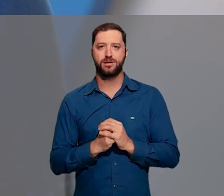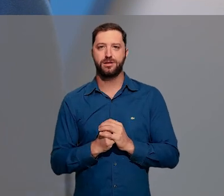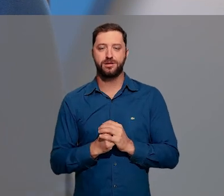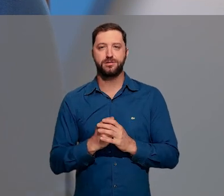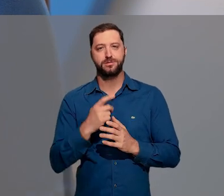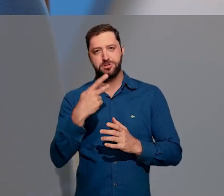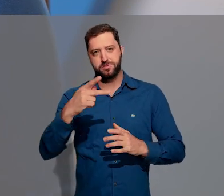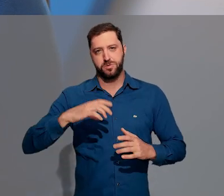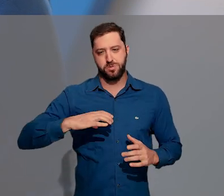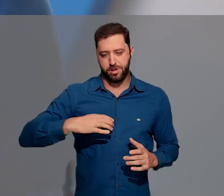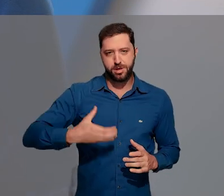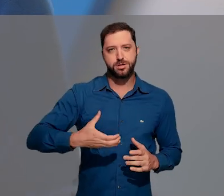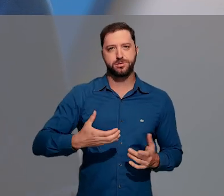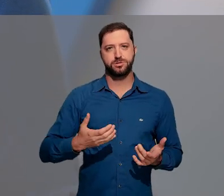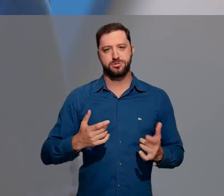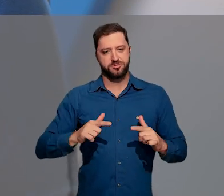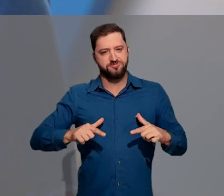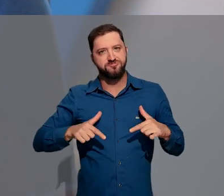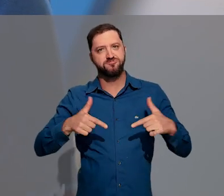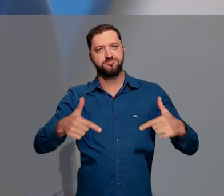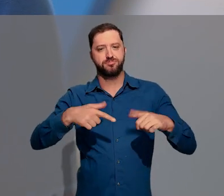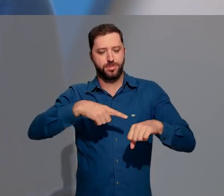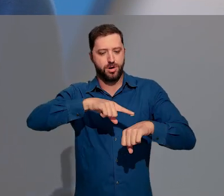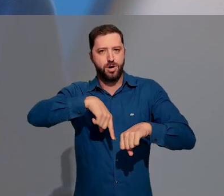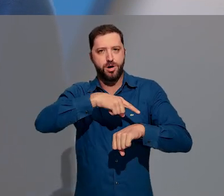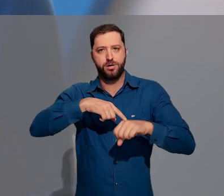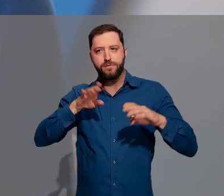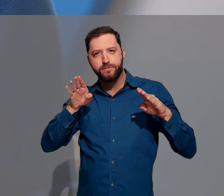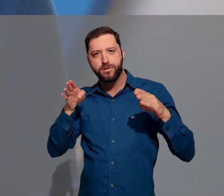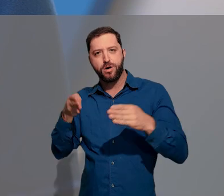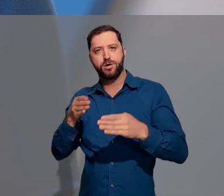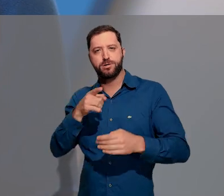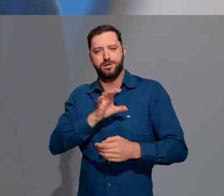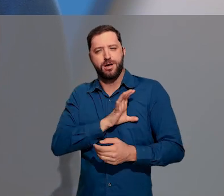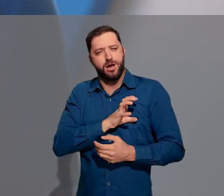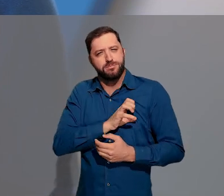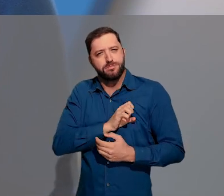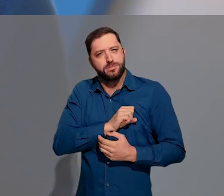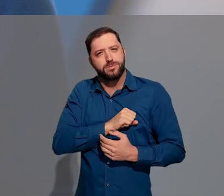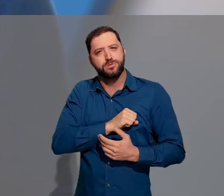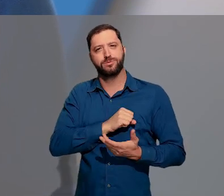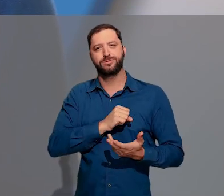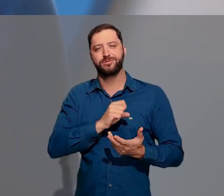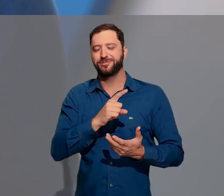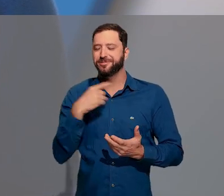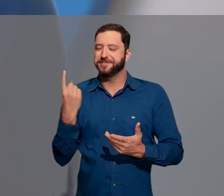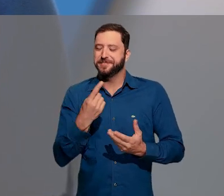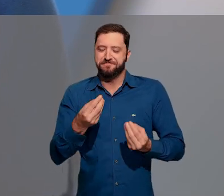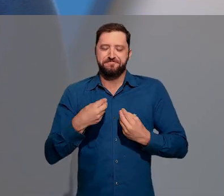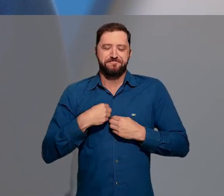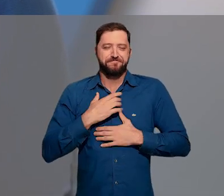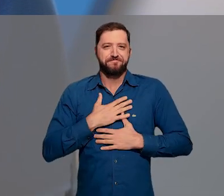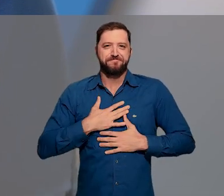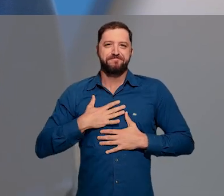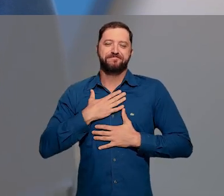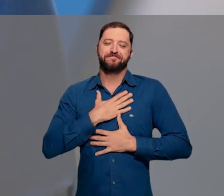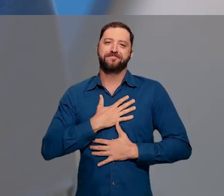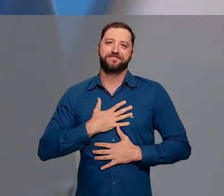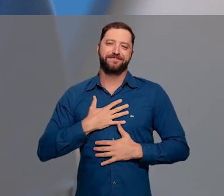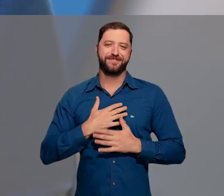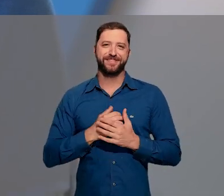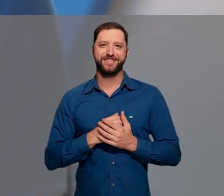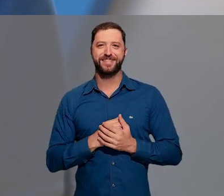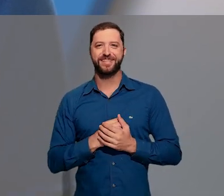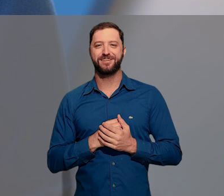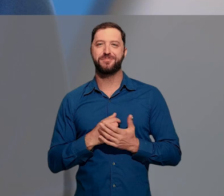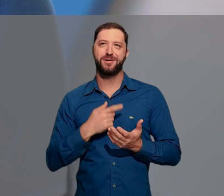Sua coragem, sua dedicação e amor inspira a vida de todos nós. E é lógico,